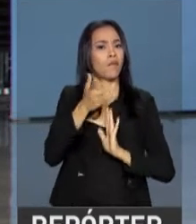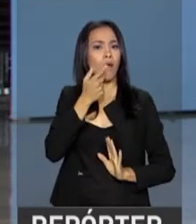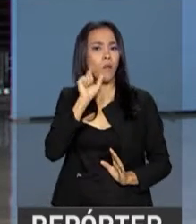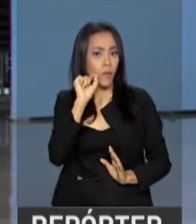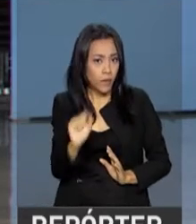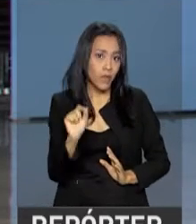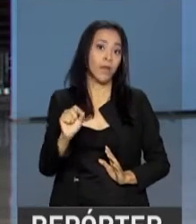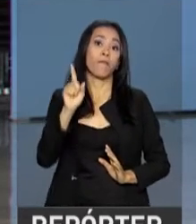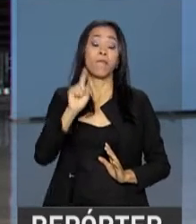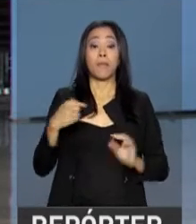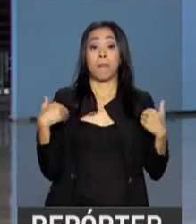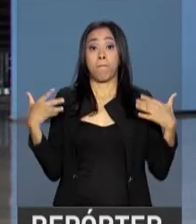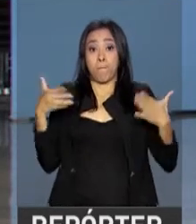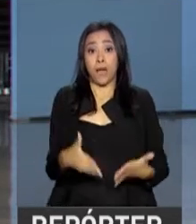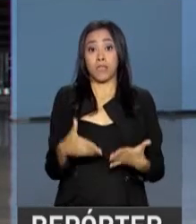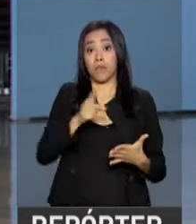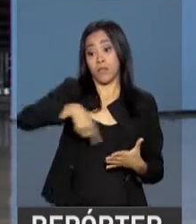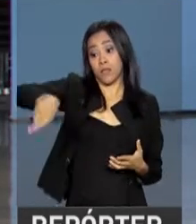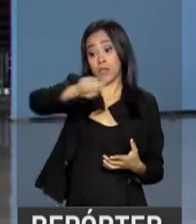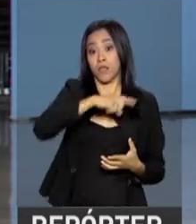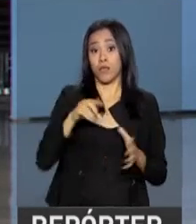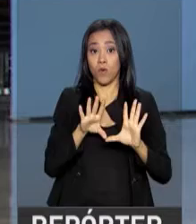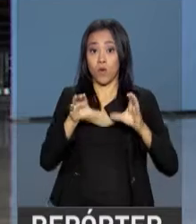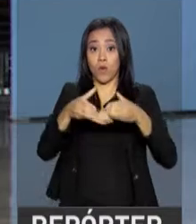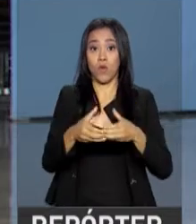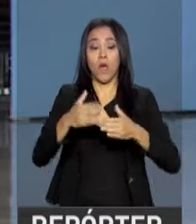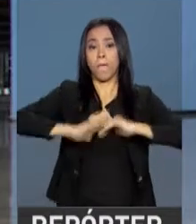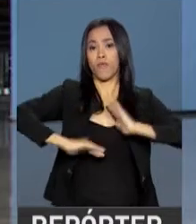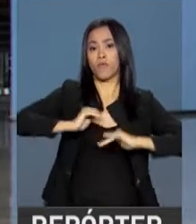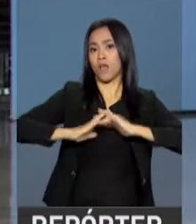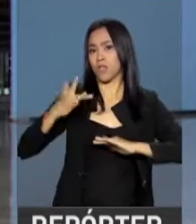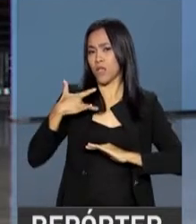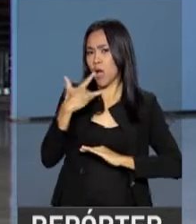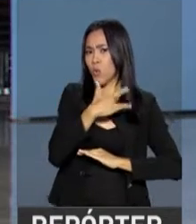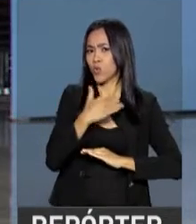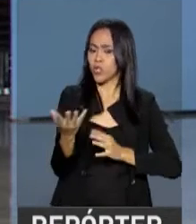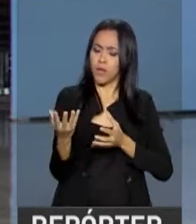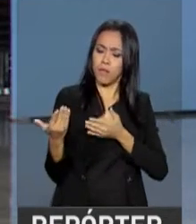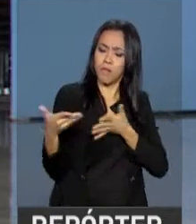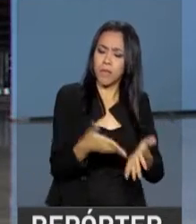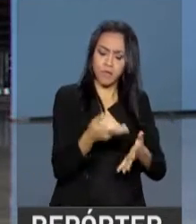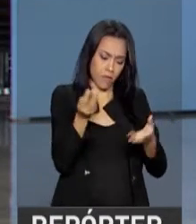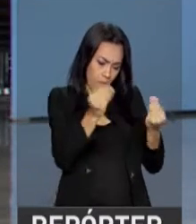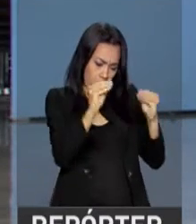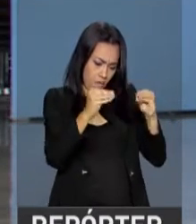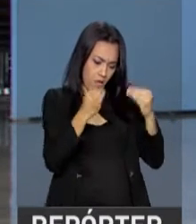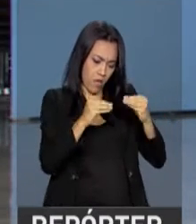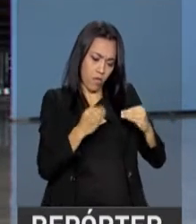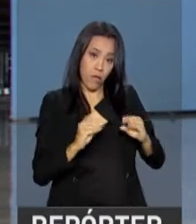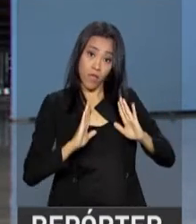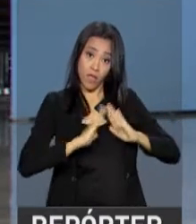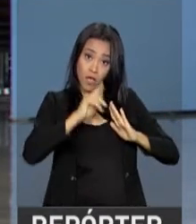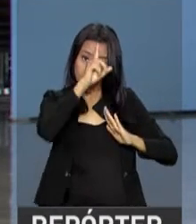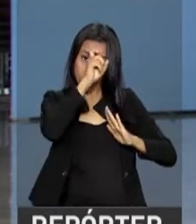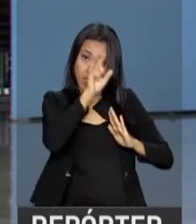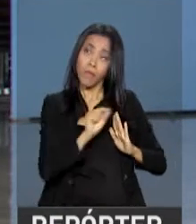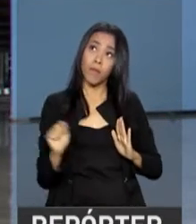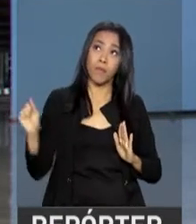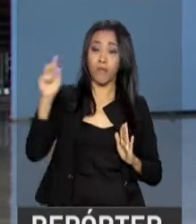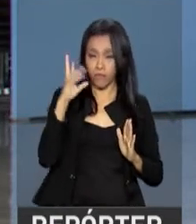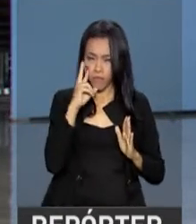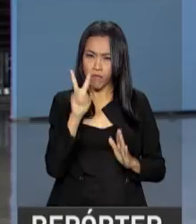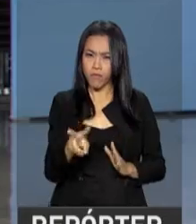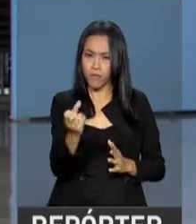presença de agentes comunitários de saúde nas ações de planejamento nas unidades básicas de saúde vamos ver na